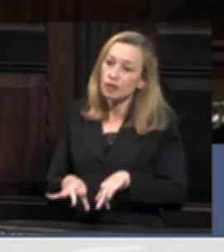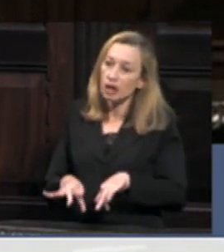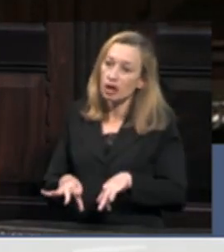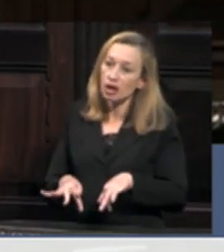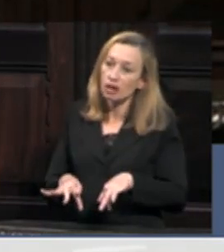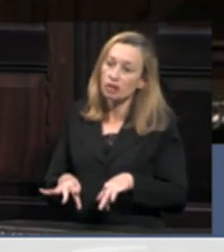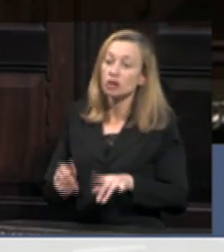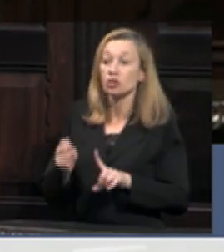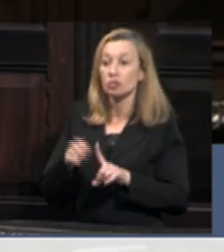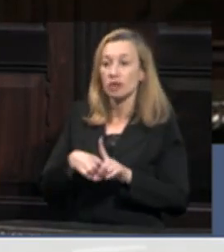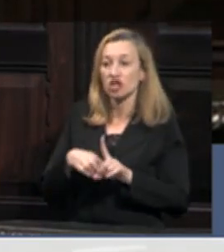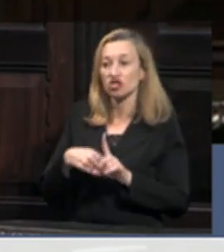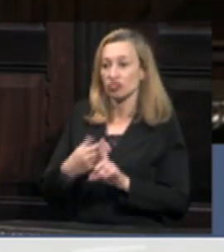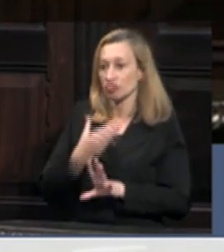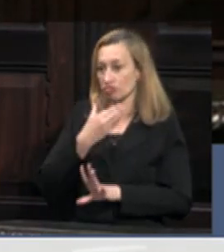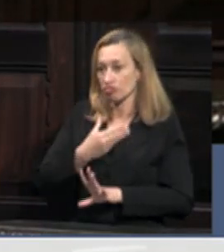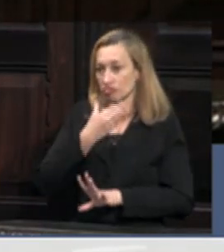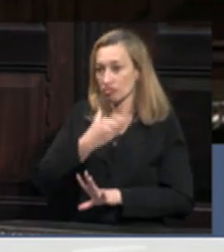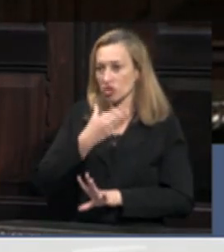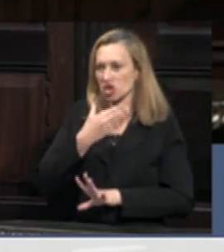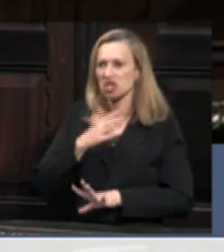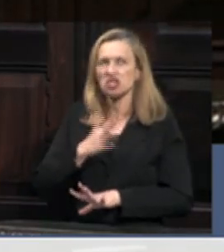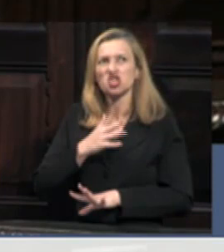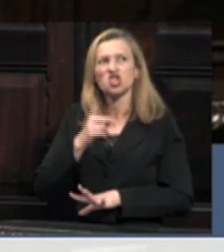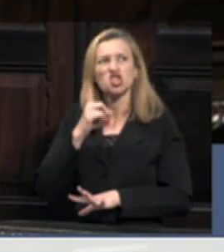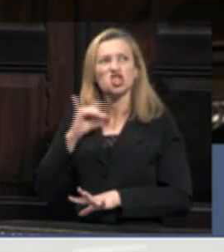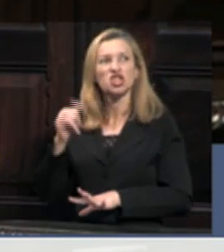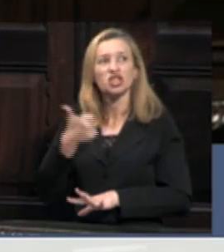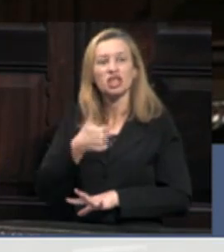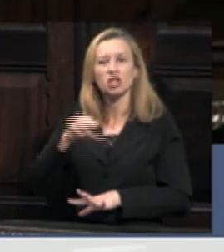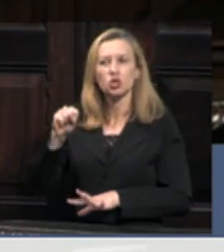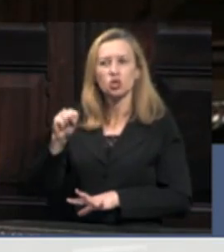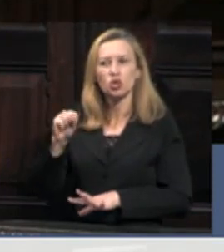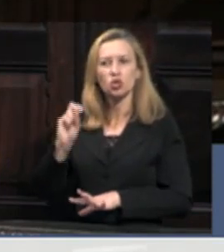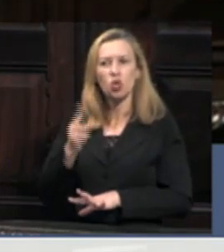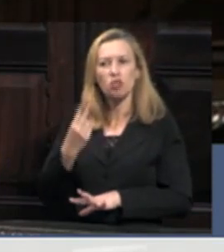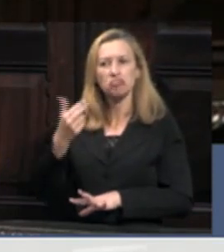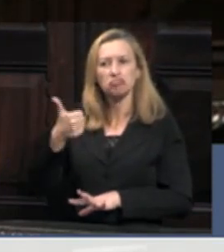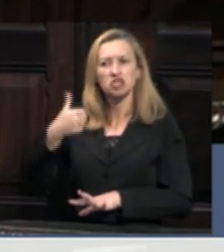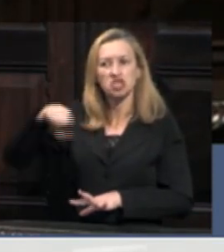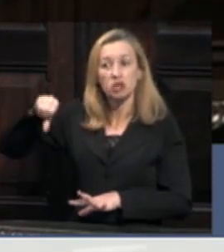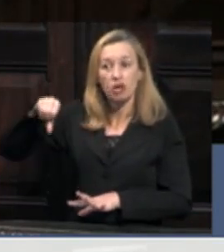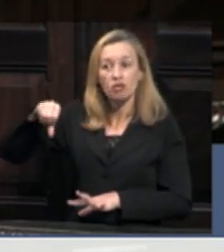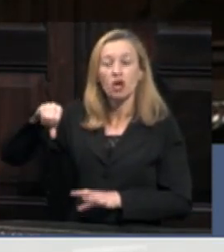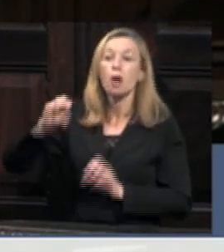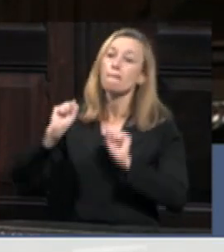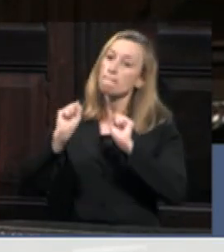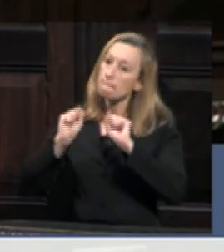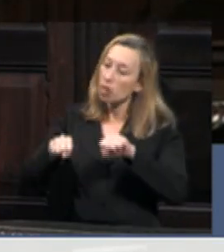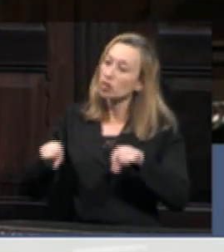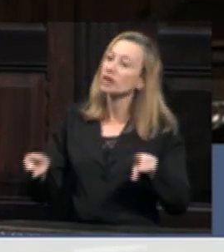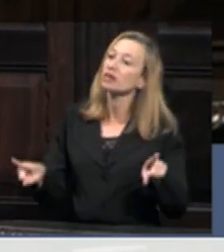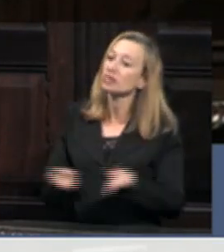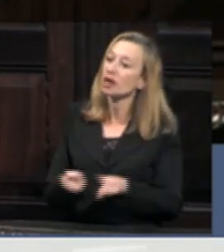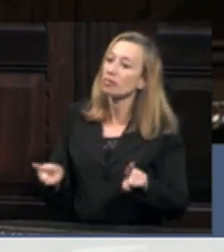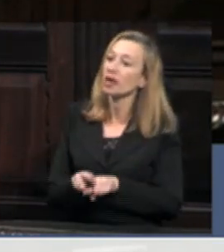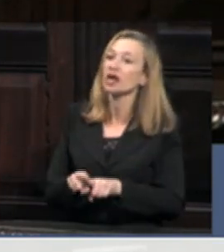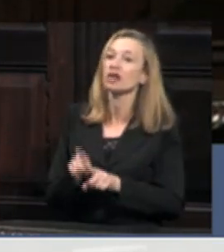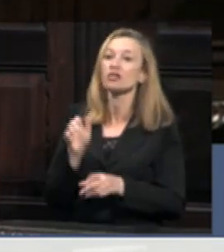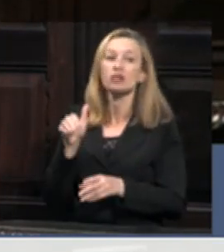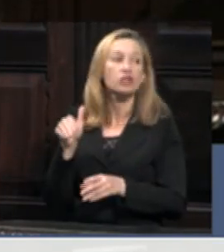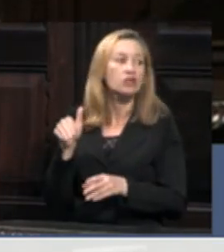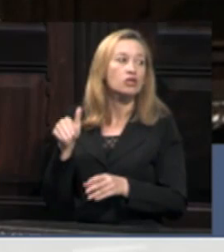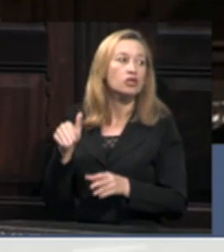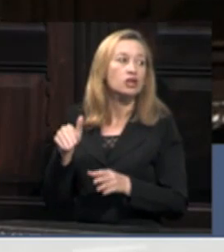mês de dezembro, lá pelo dia 18, 19, poderemos votar a